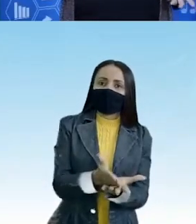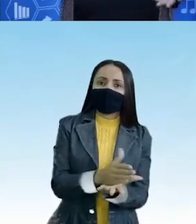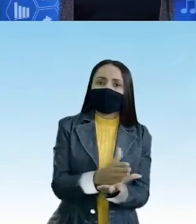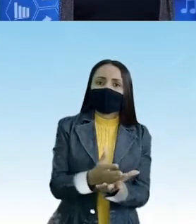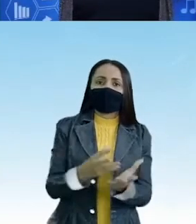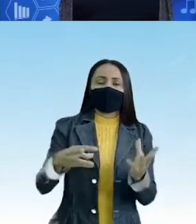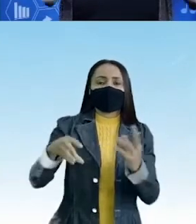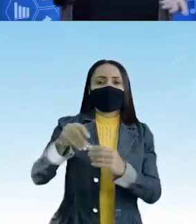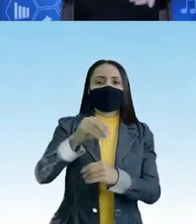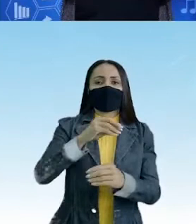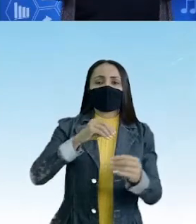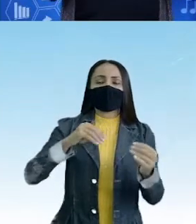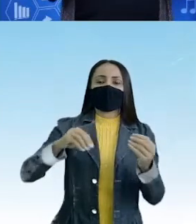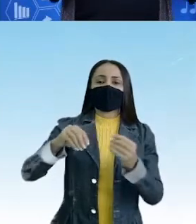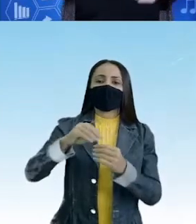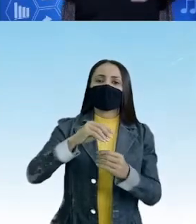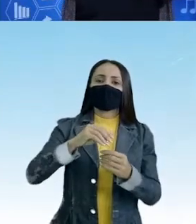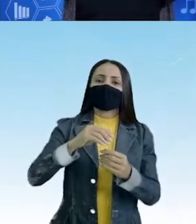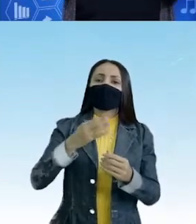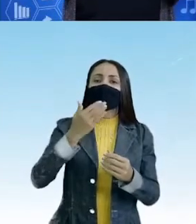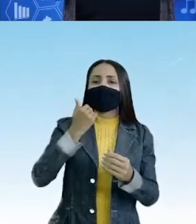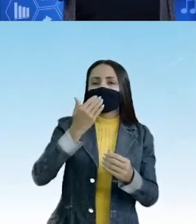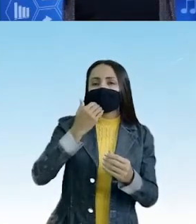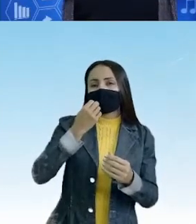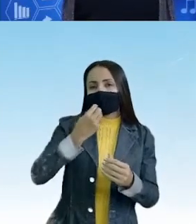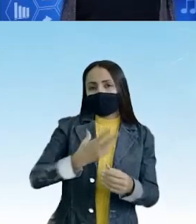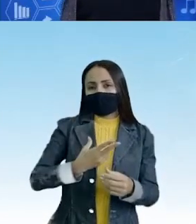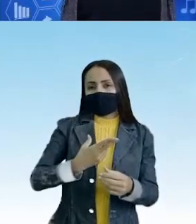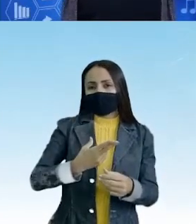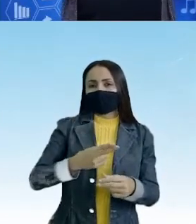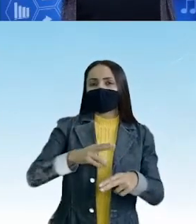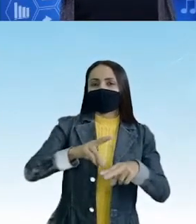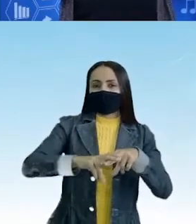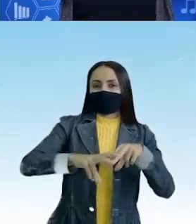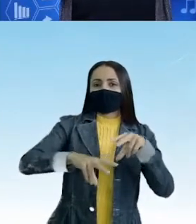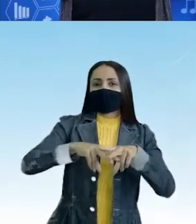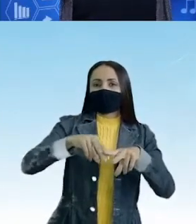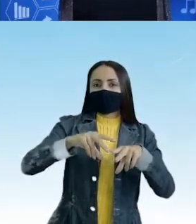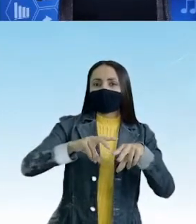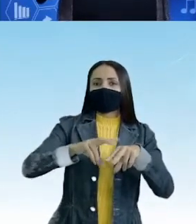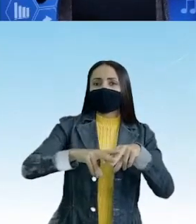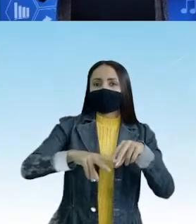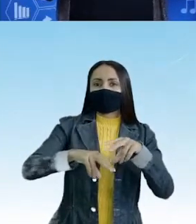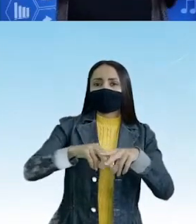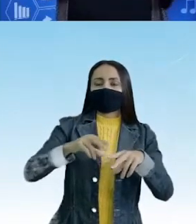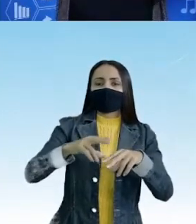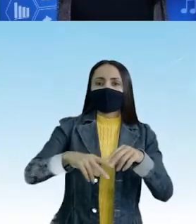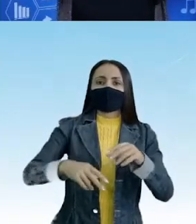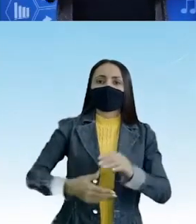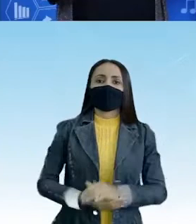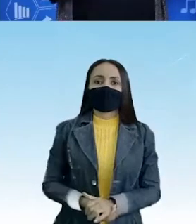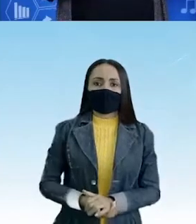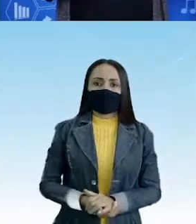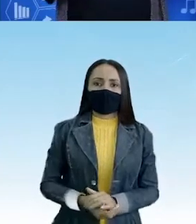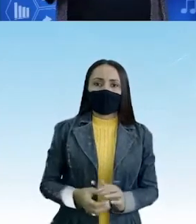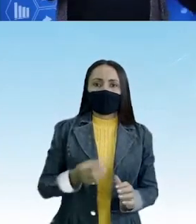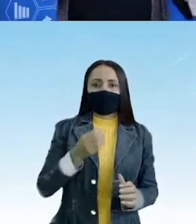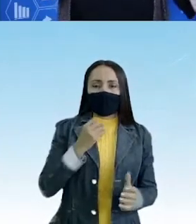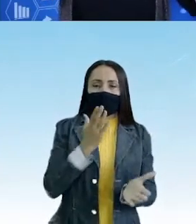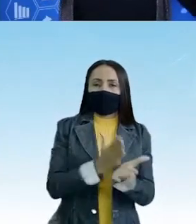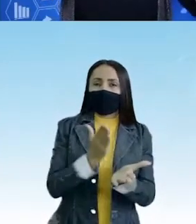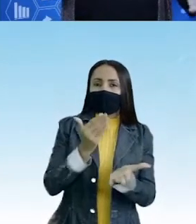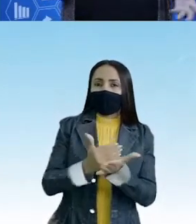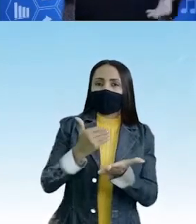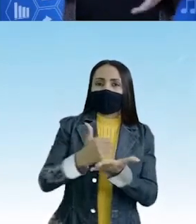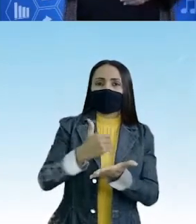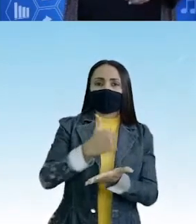farinha, e etc. Há tantas comidas, bolo de milho, porque o milho você varia, não é só canjica e pamonha, não. Bolo de milho, pudim de milho, essas